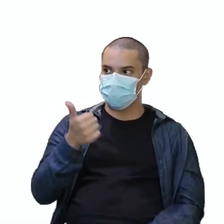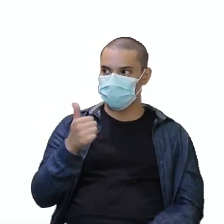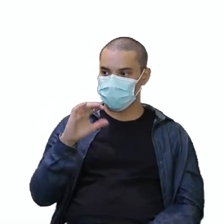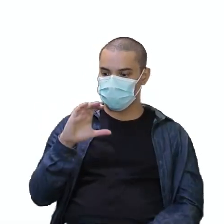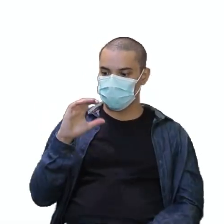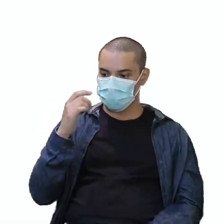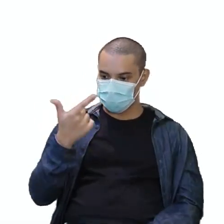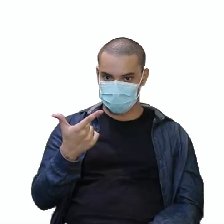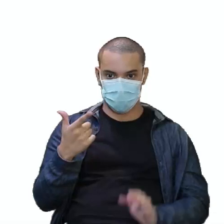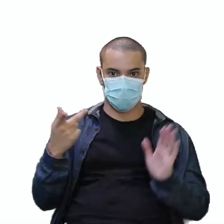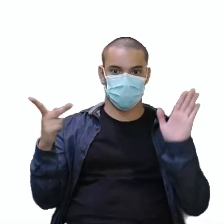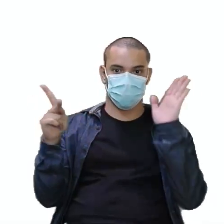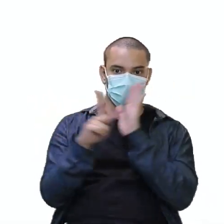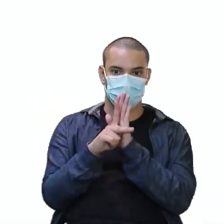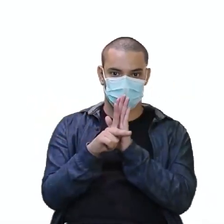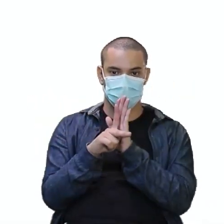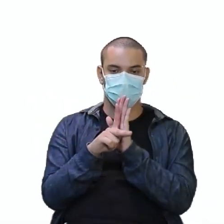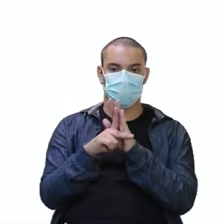para os